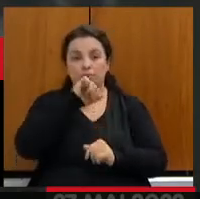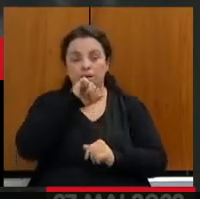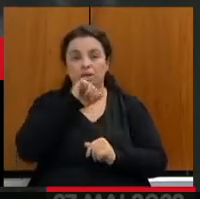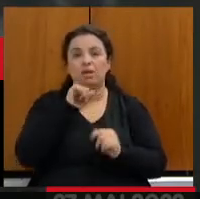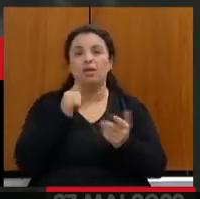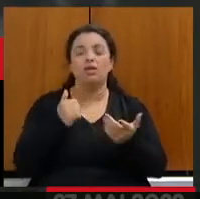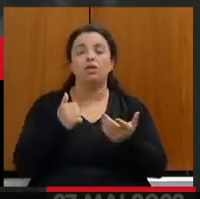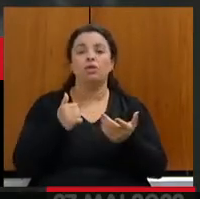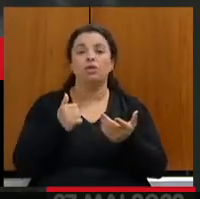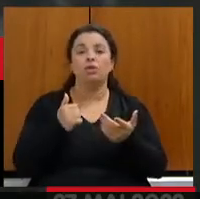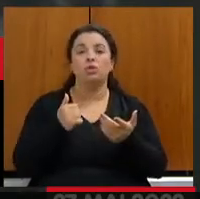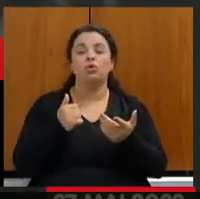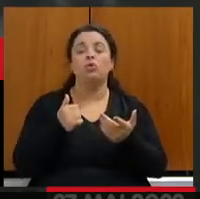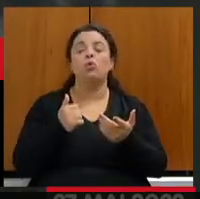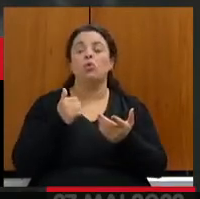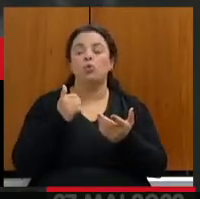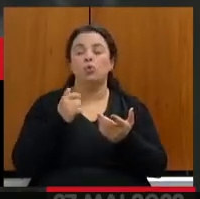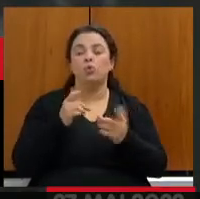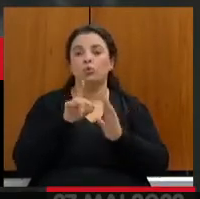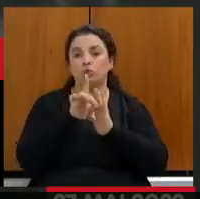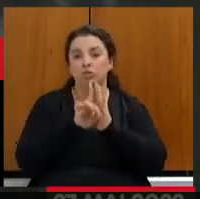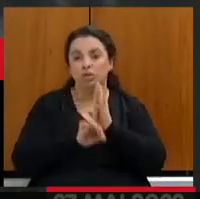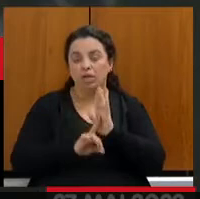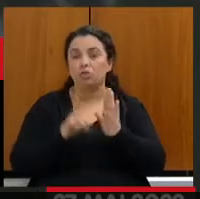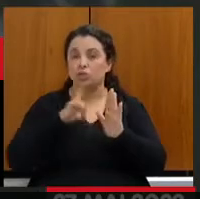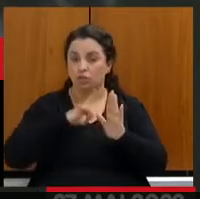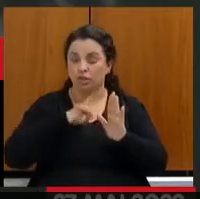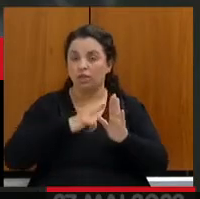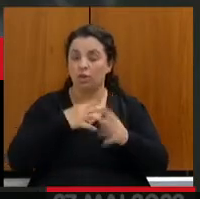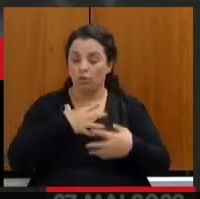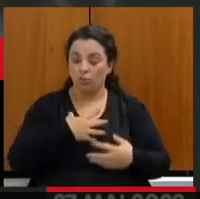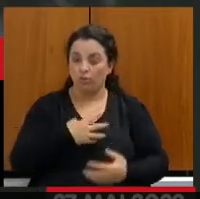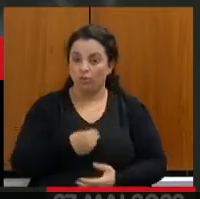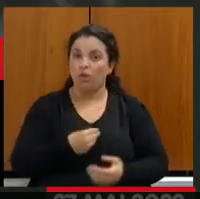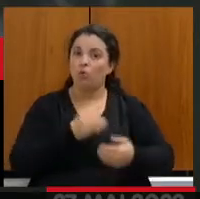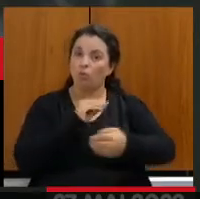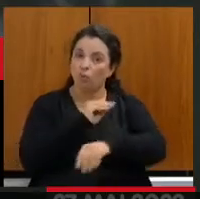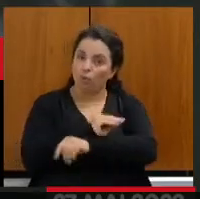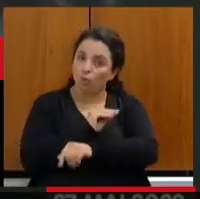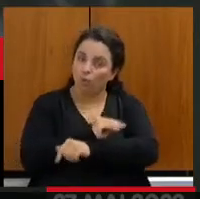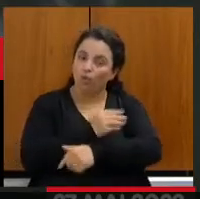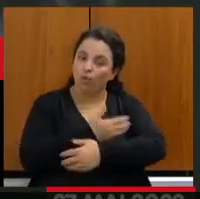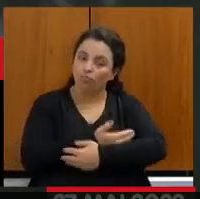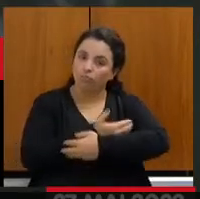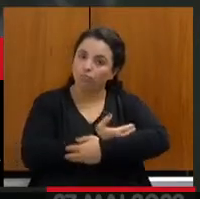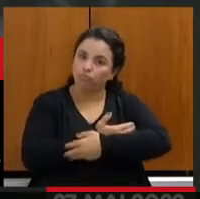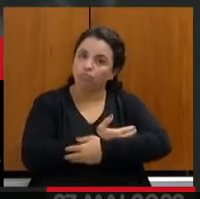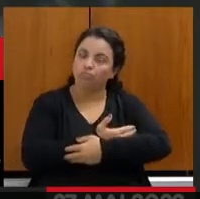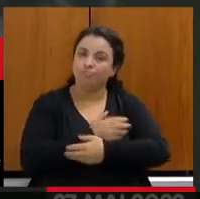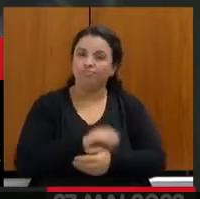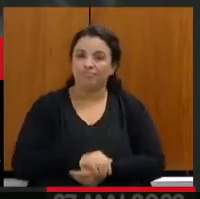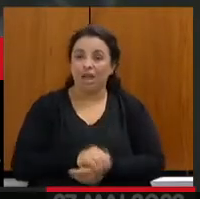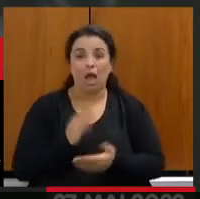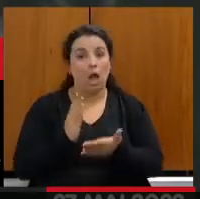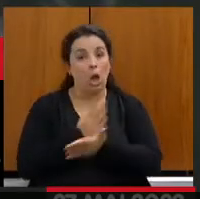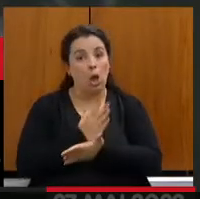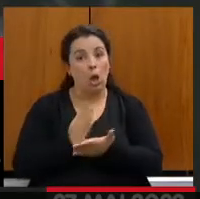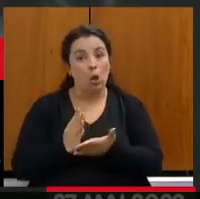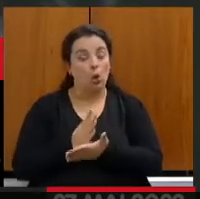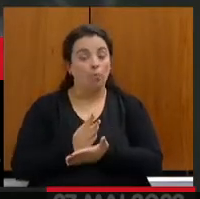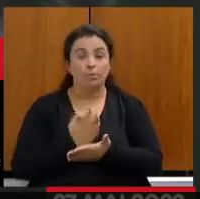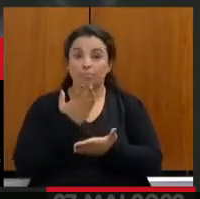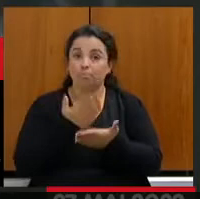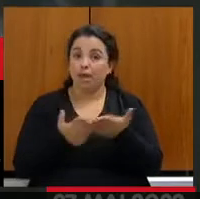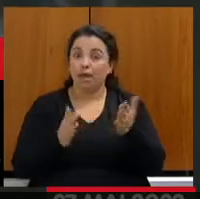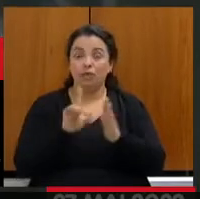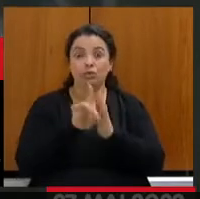direito de exercer à maternagem né porque muitas é o direito a partir